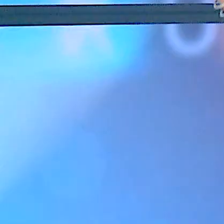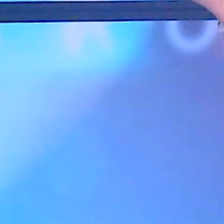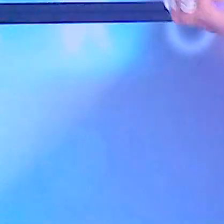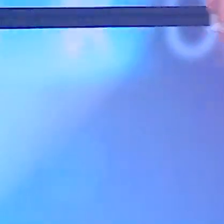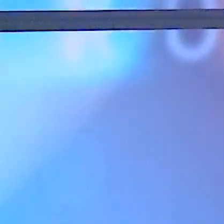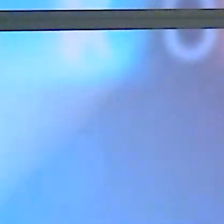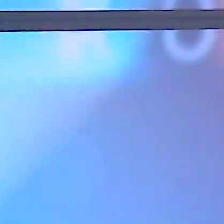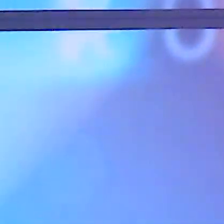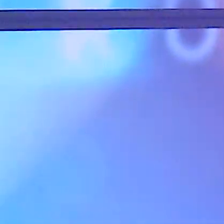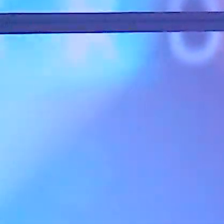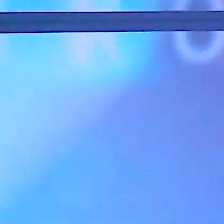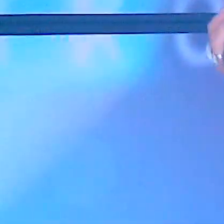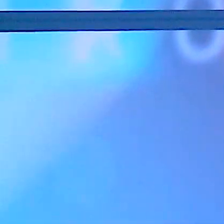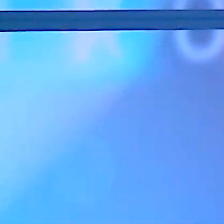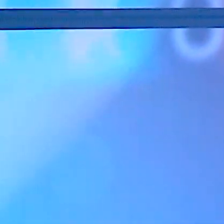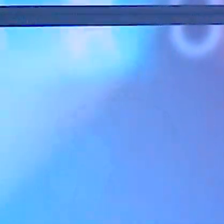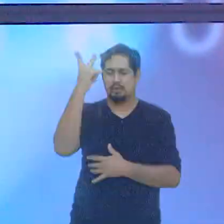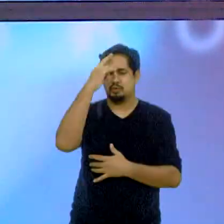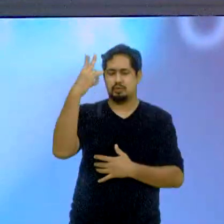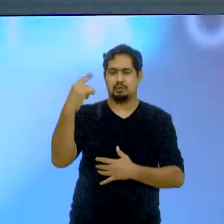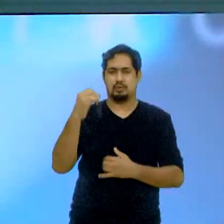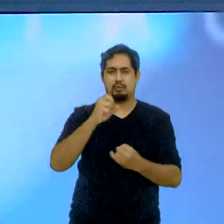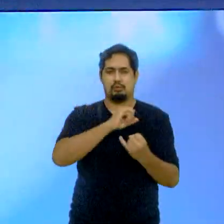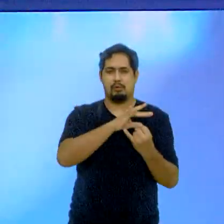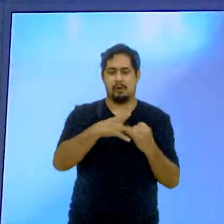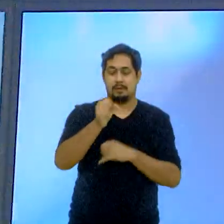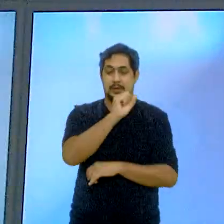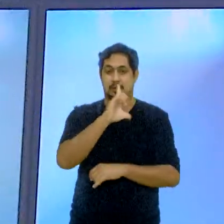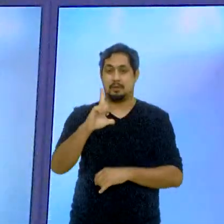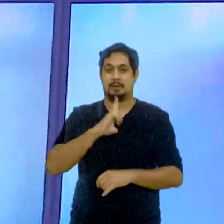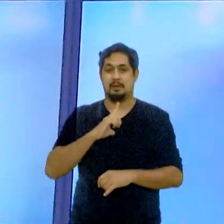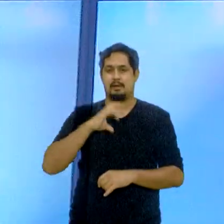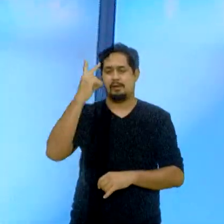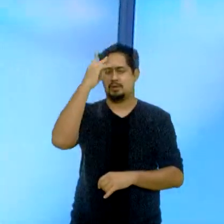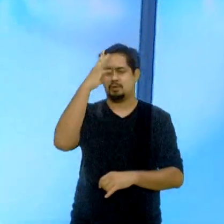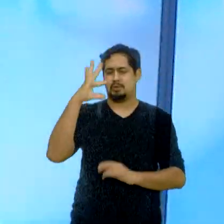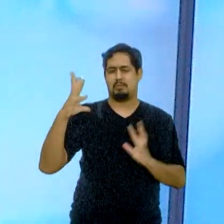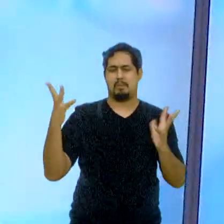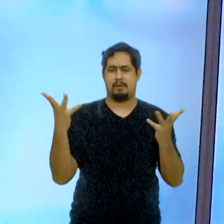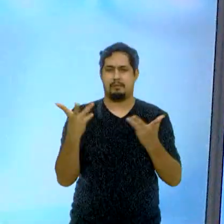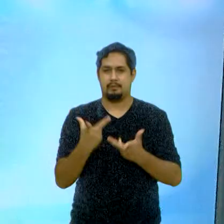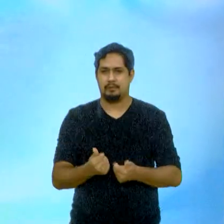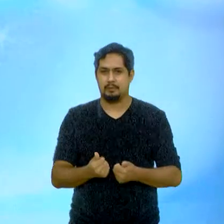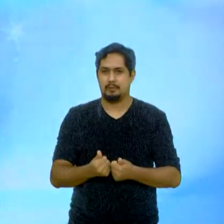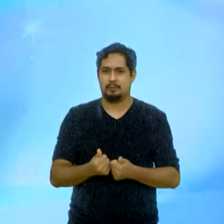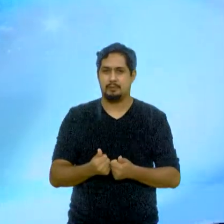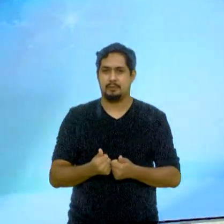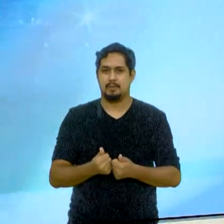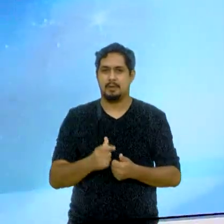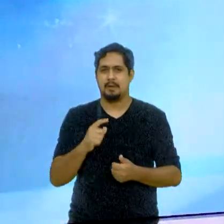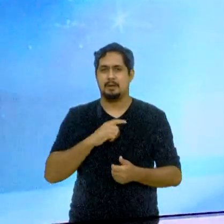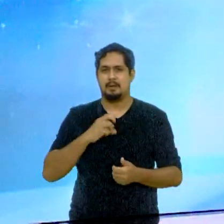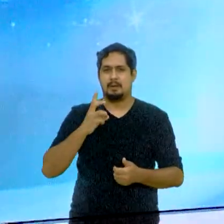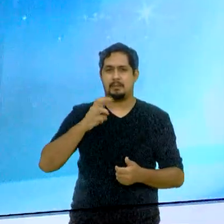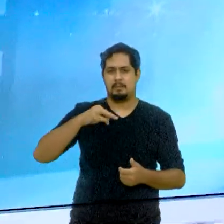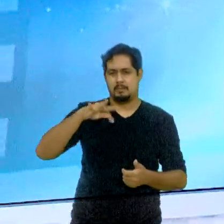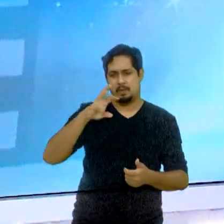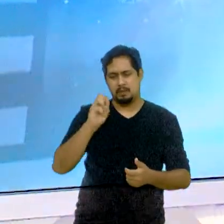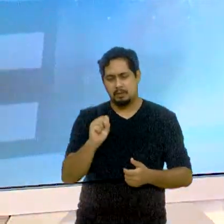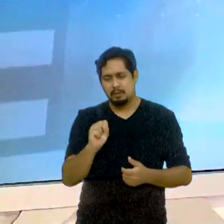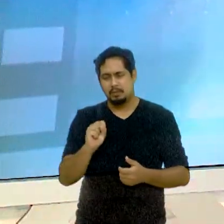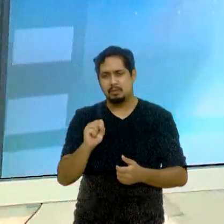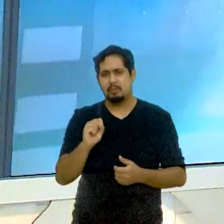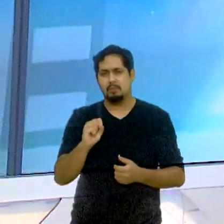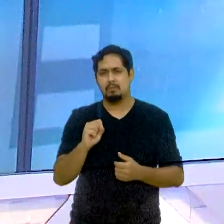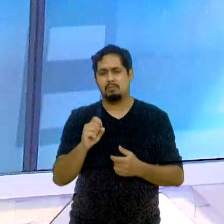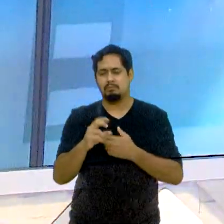tem show de muita bola. Muita história aqui. A Ilha de São Luís tem muita história, tem muita coisa maravilhosa. Muitos mitos, fatos, coisas interessantes que a